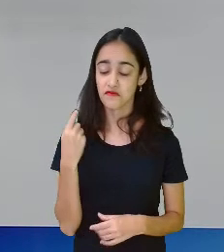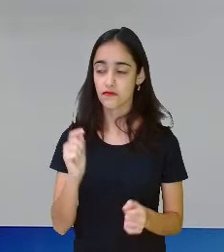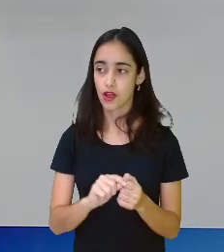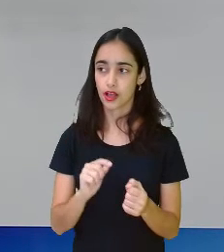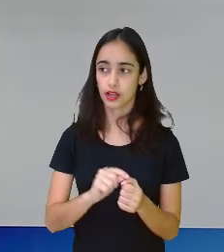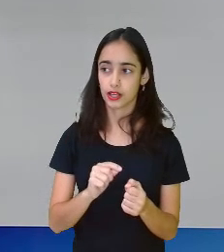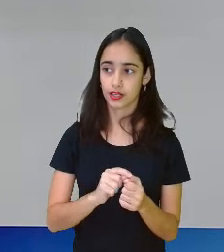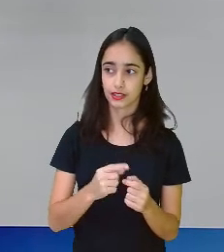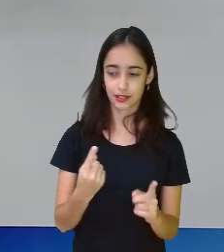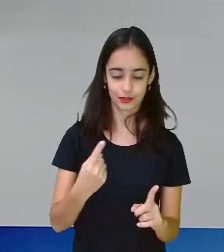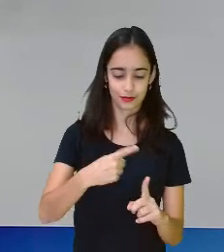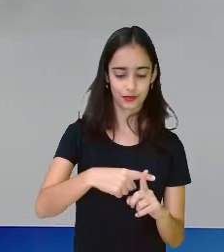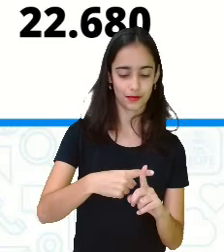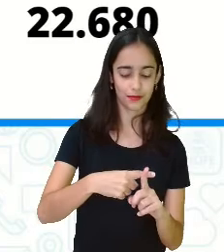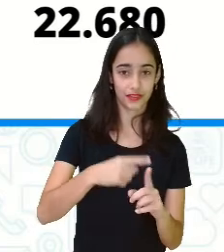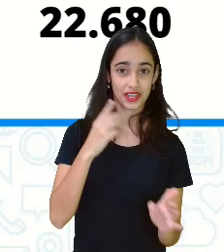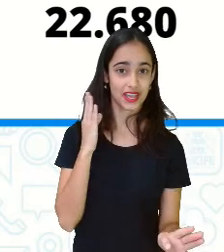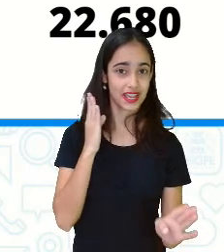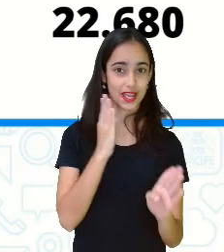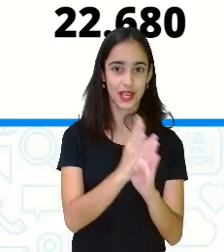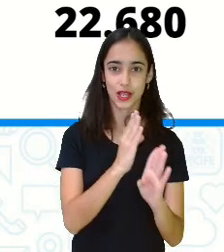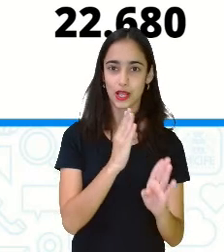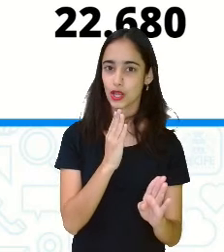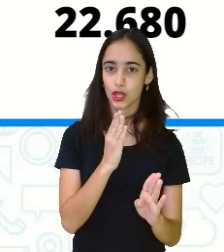encontrar o valor de